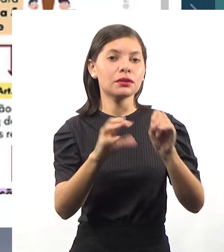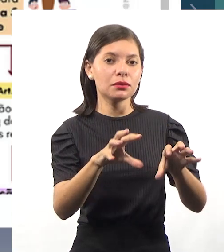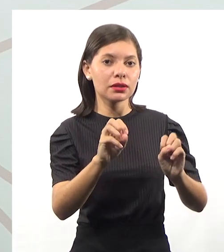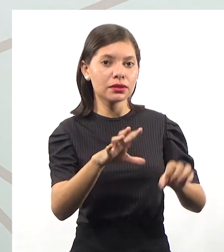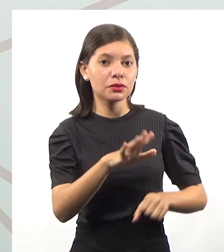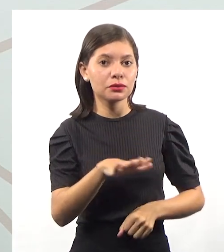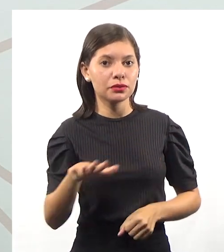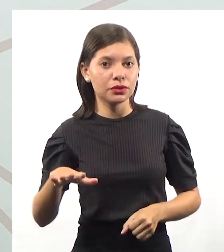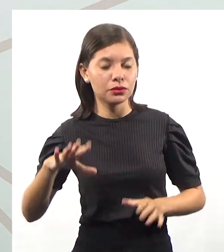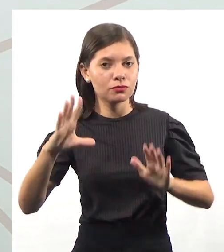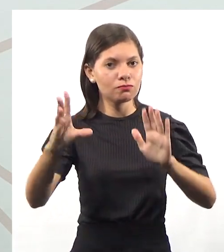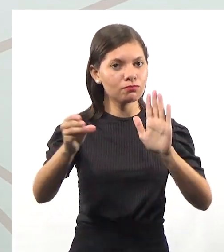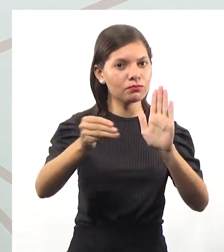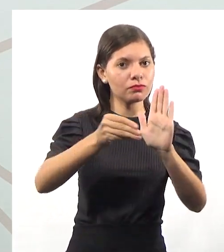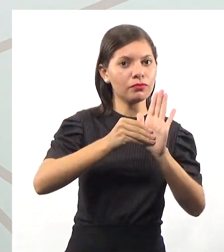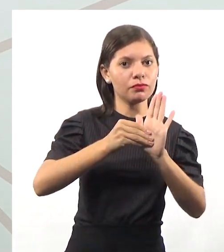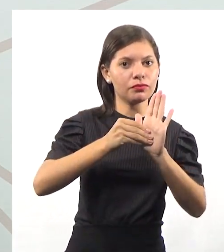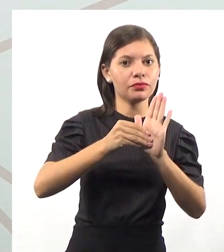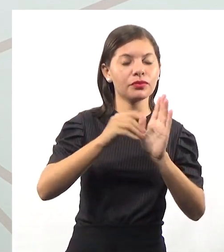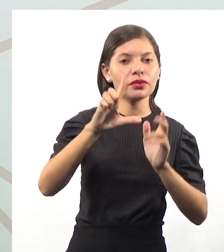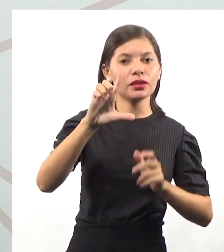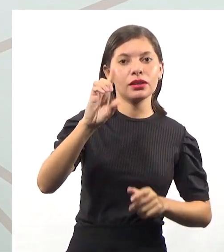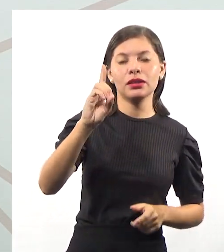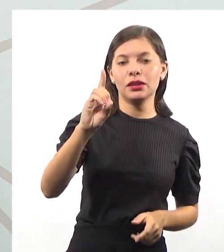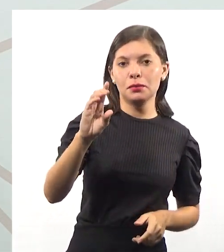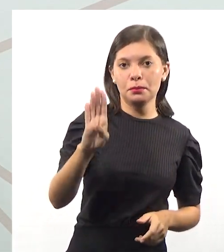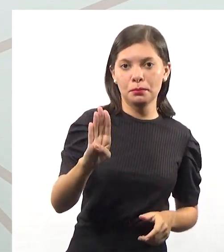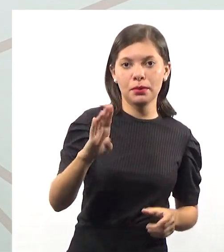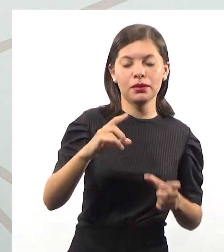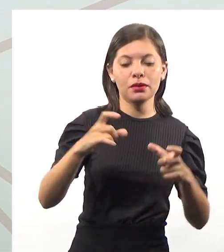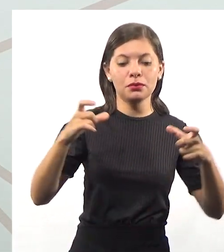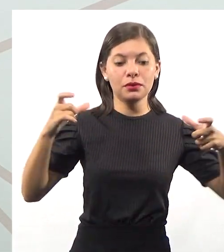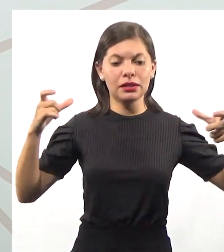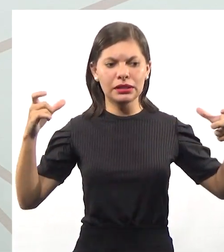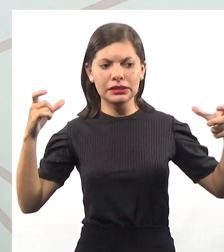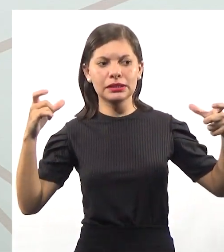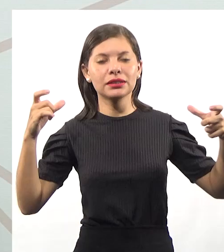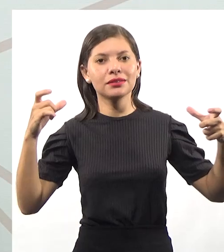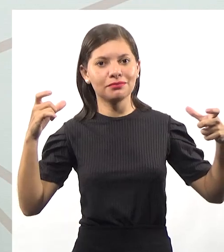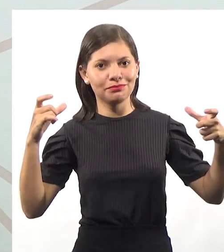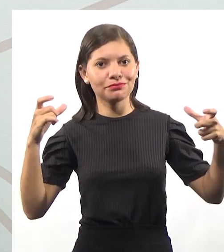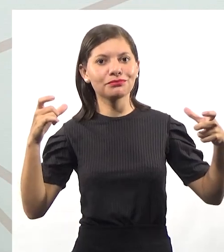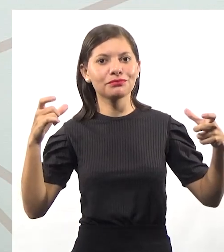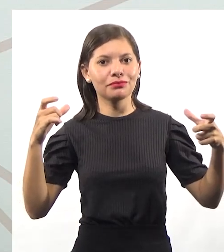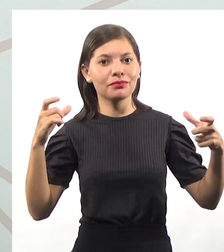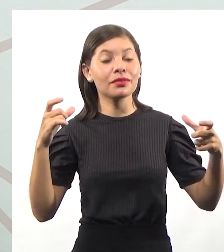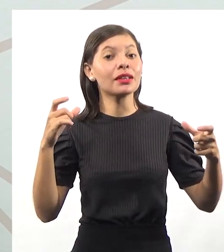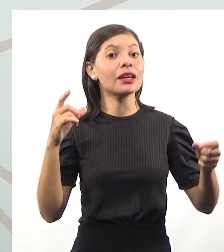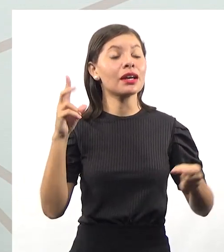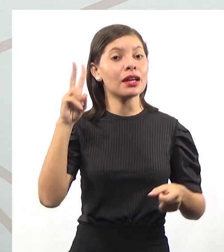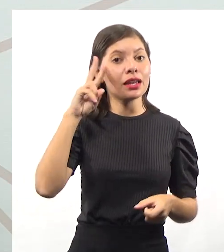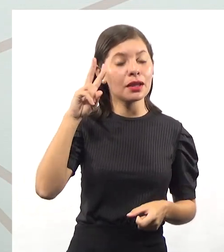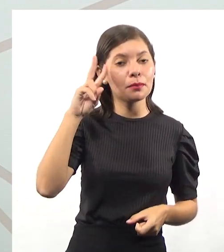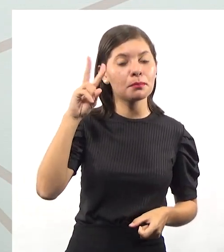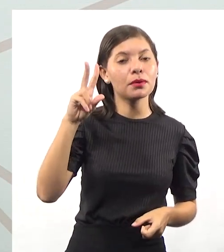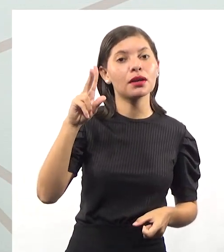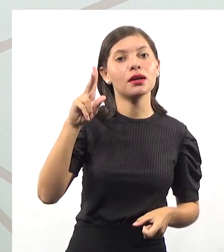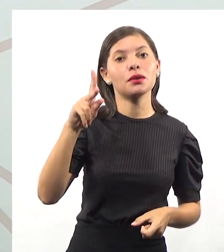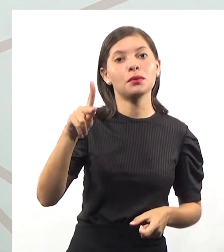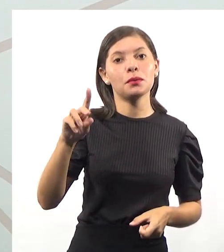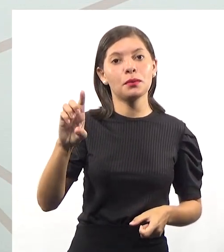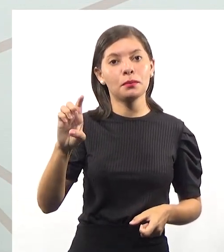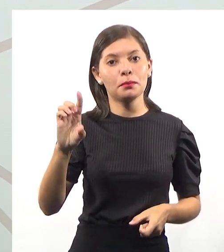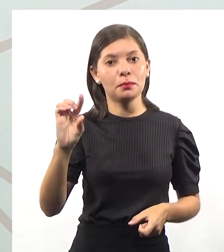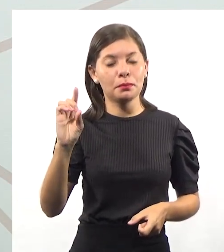ela foi incluída na LDB e é um grande avanço. Lembrando aí Pedro Demo, que escreveu o